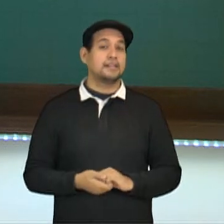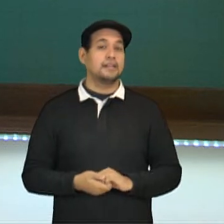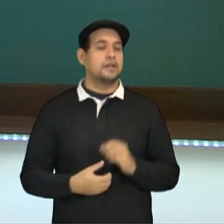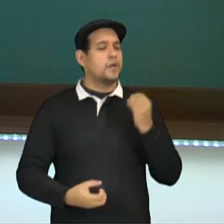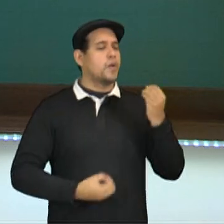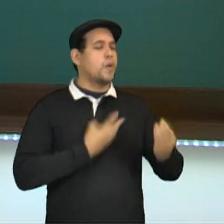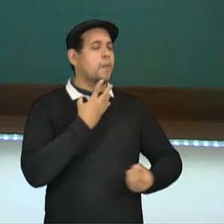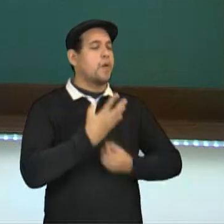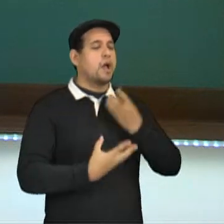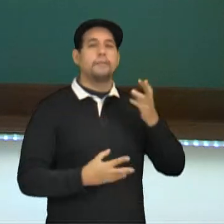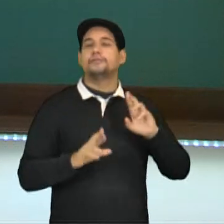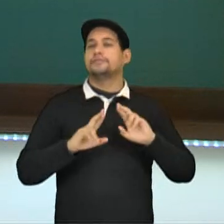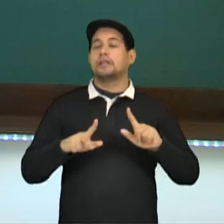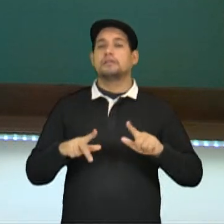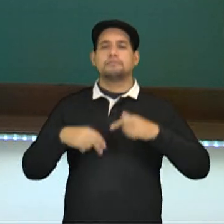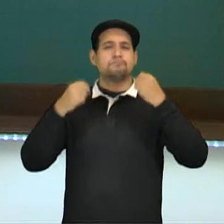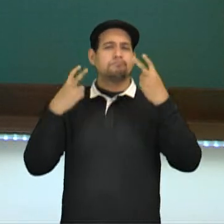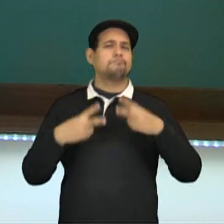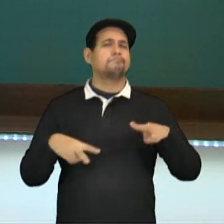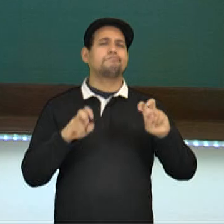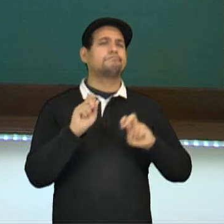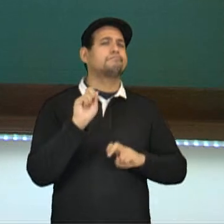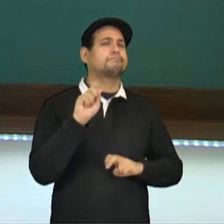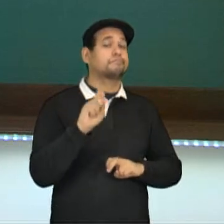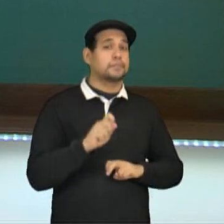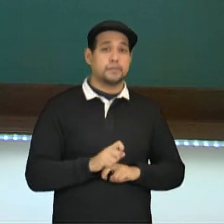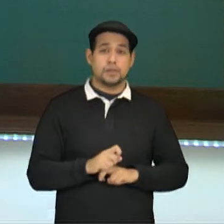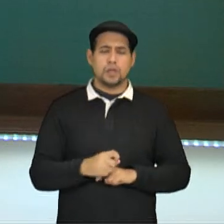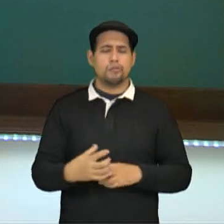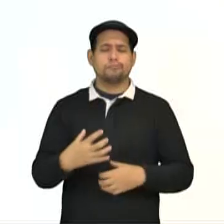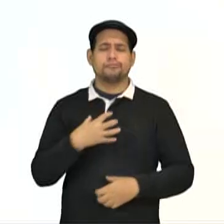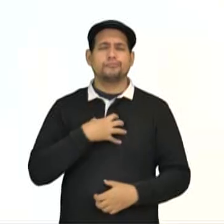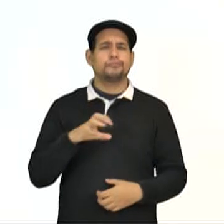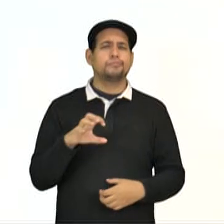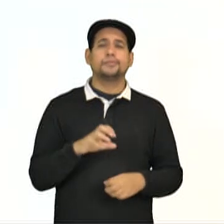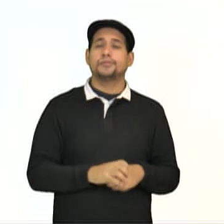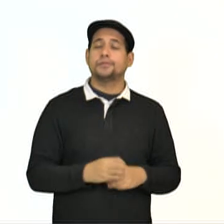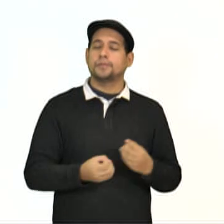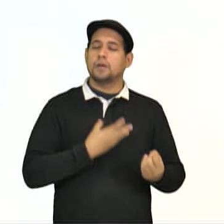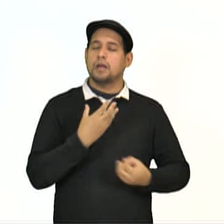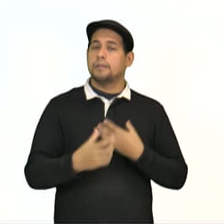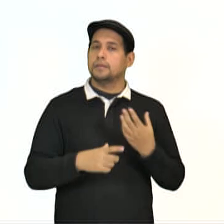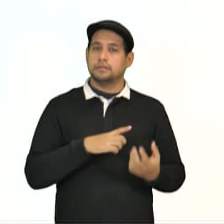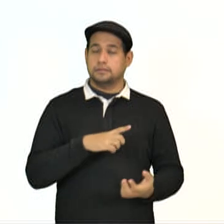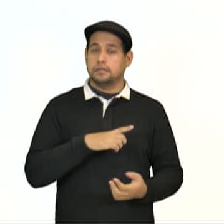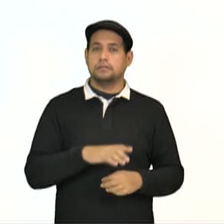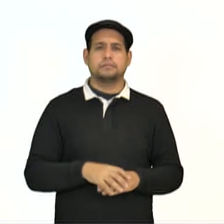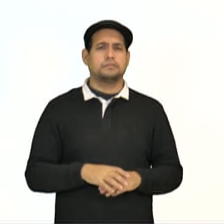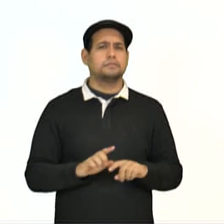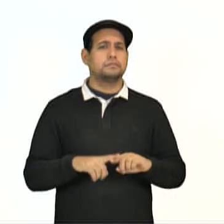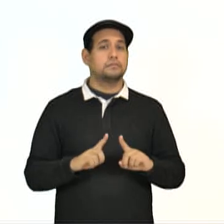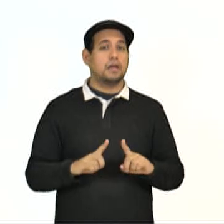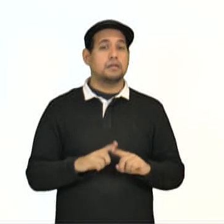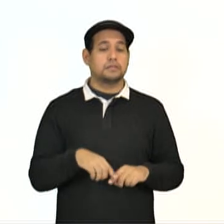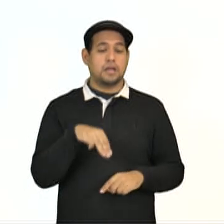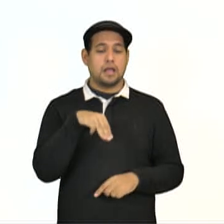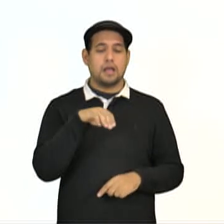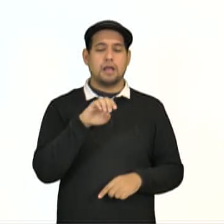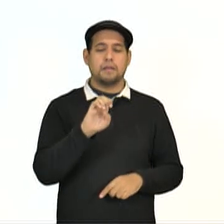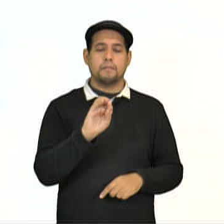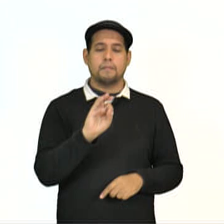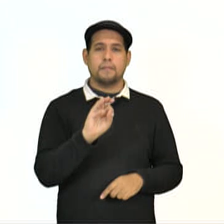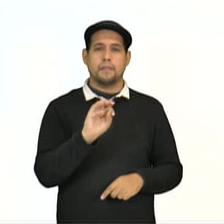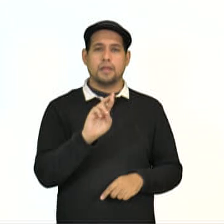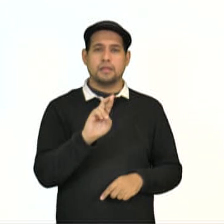poema diferente, vamos falar um pouquinho aqui sobre o tipo de poema de Carlos Drummond de Andrade. A métrica, os versos